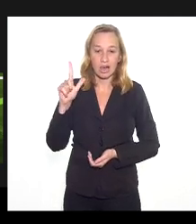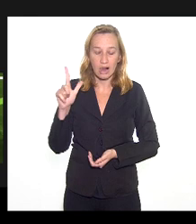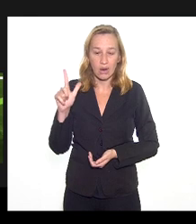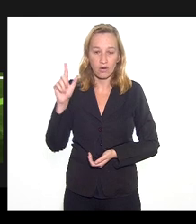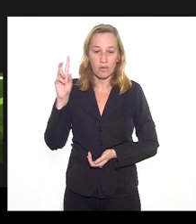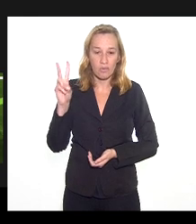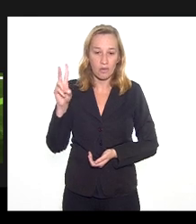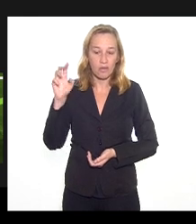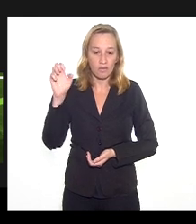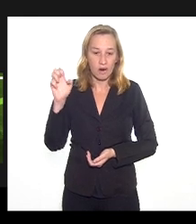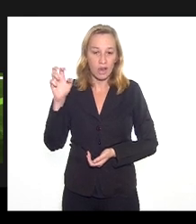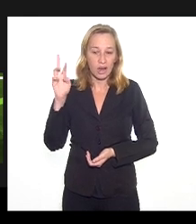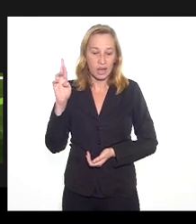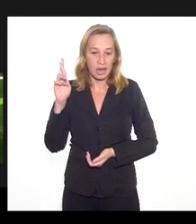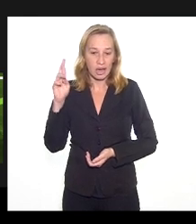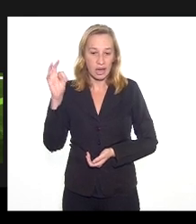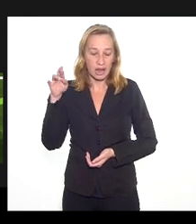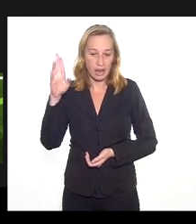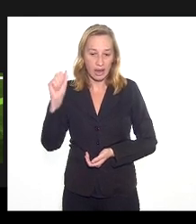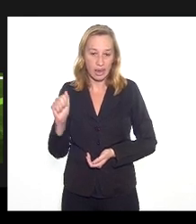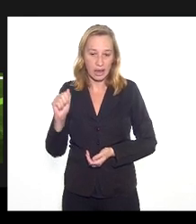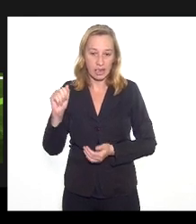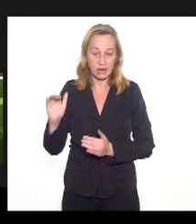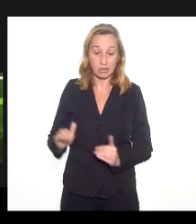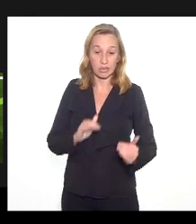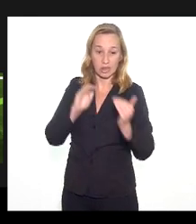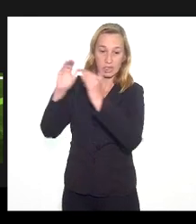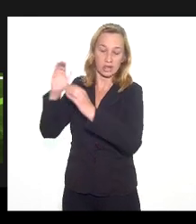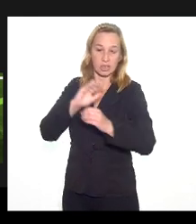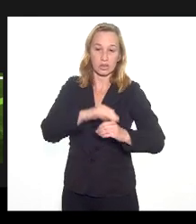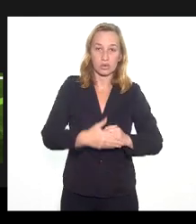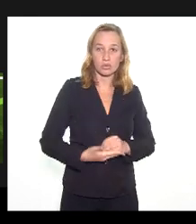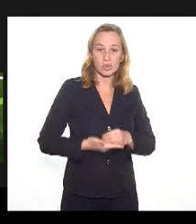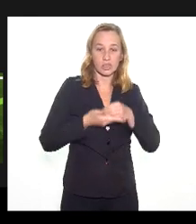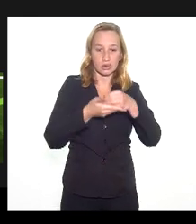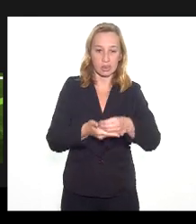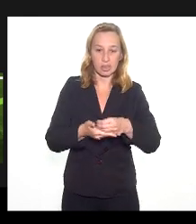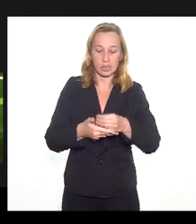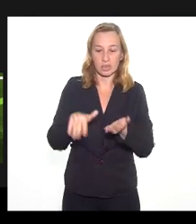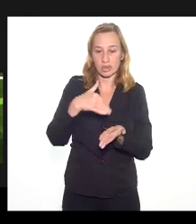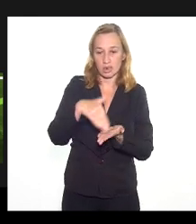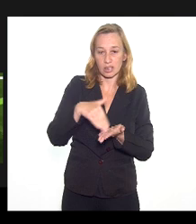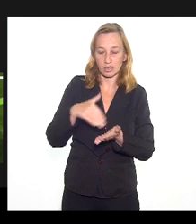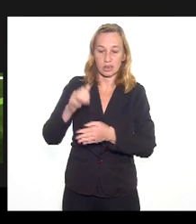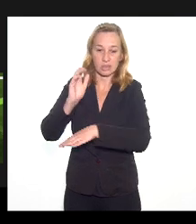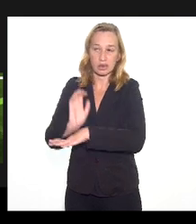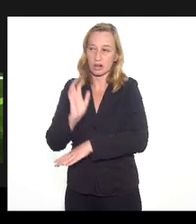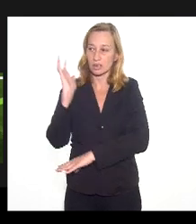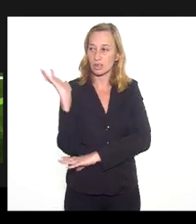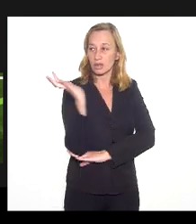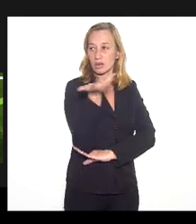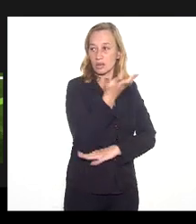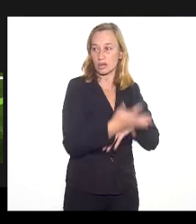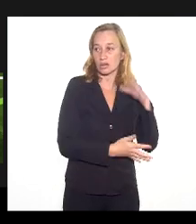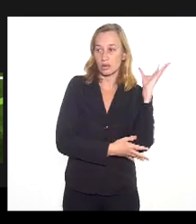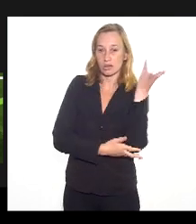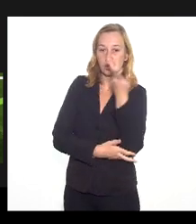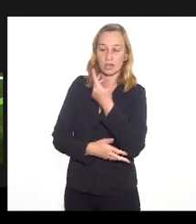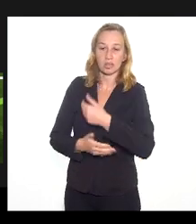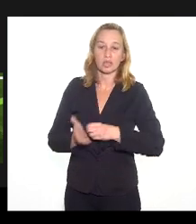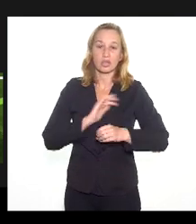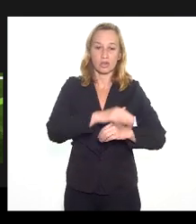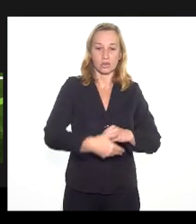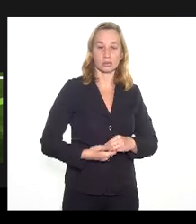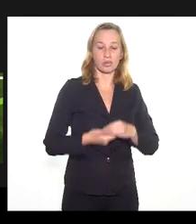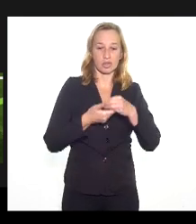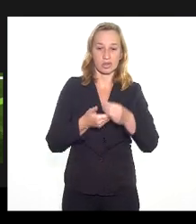Alvarenga, né, superintendente de sustentabilidade também da Secretaria de Estado de Ambiente e